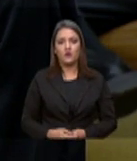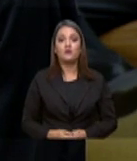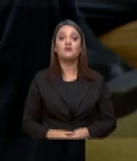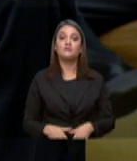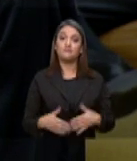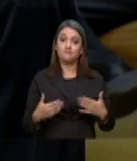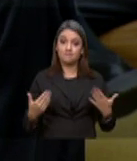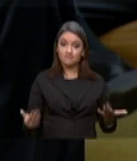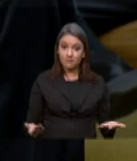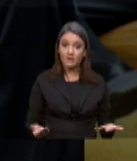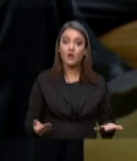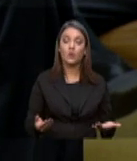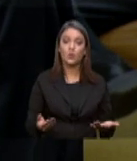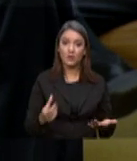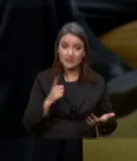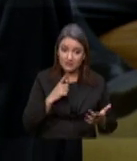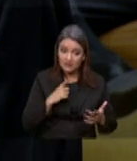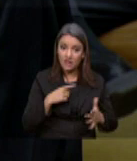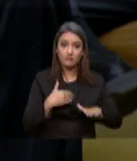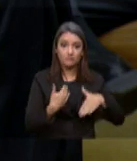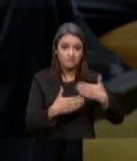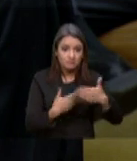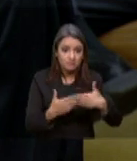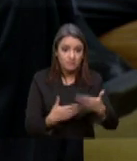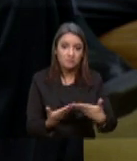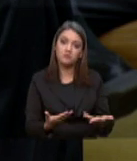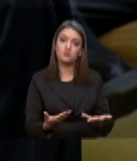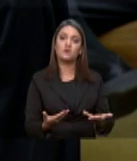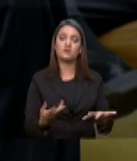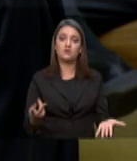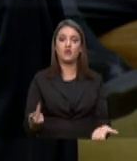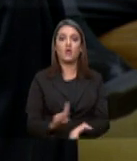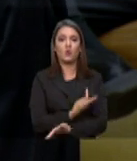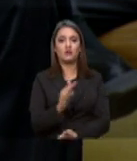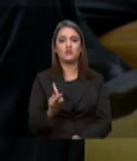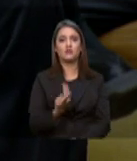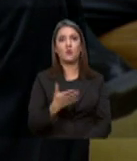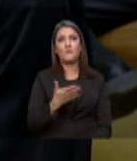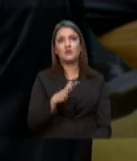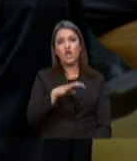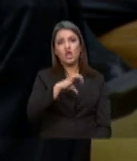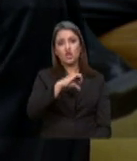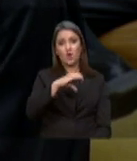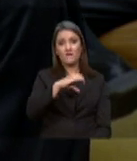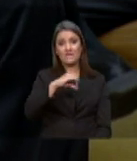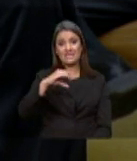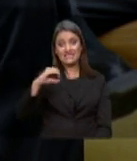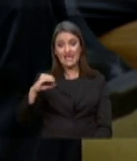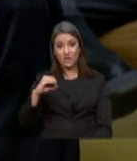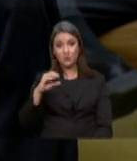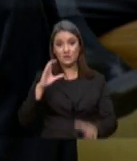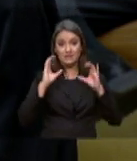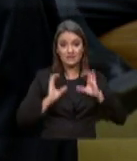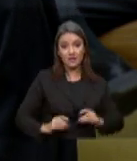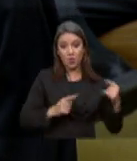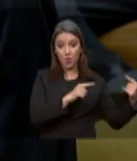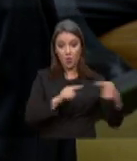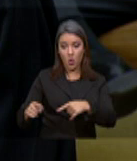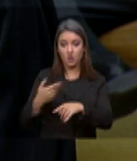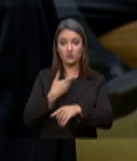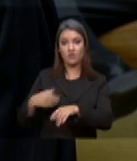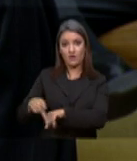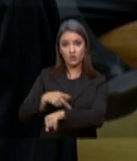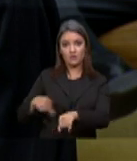o processo Urgenda Foundation e cerca de 900 cidadãos contra o governo dos Países Baixos. A